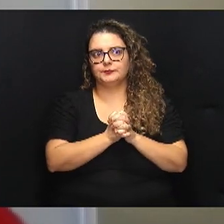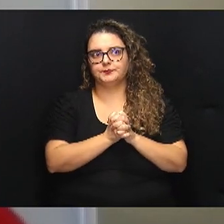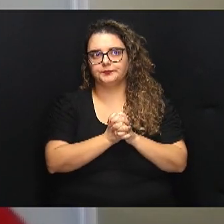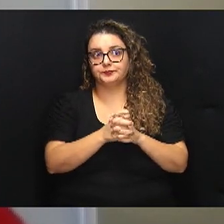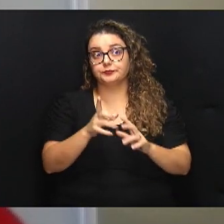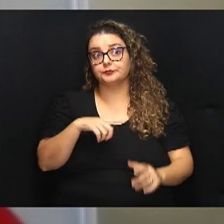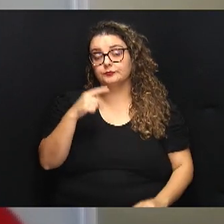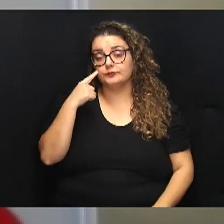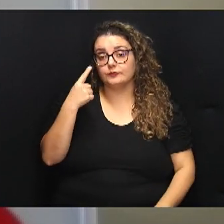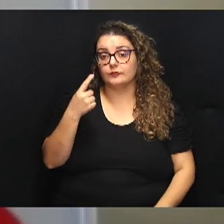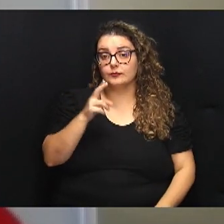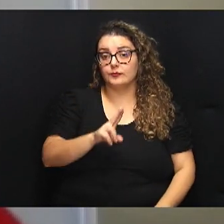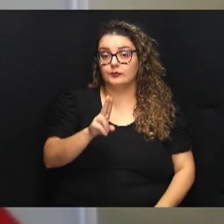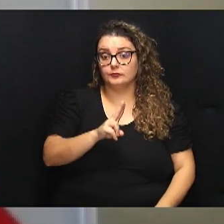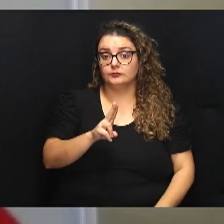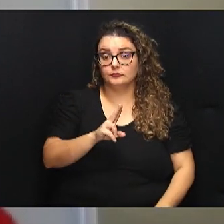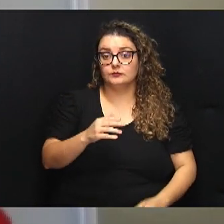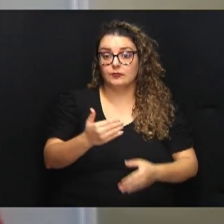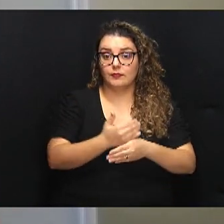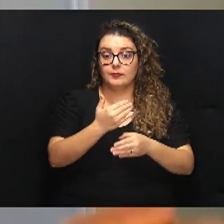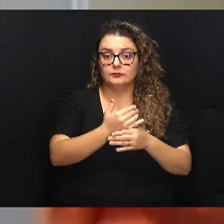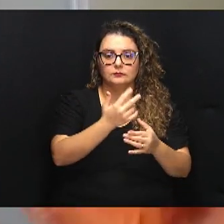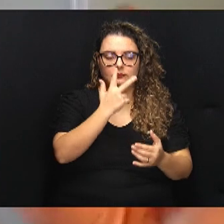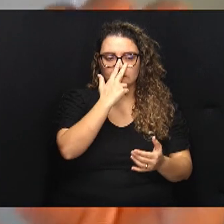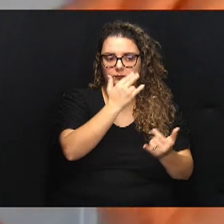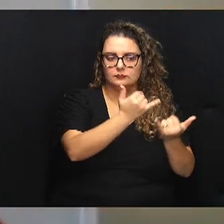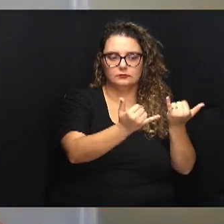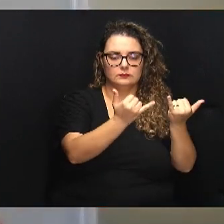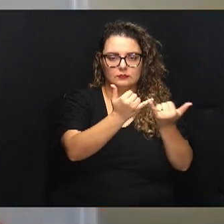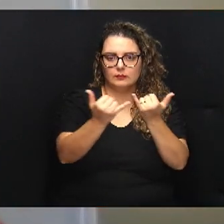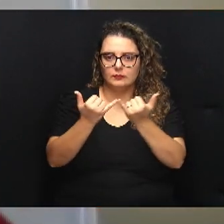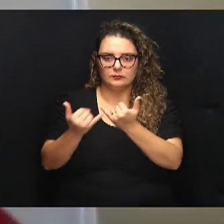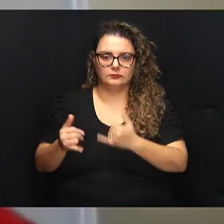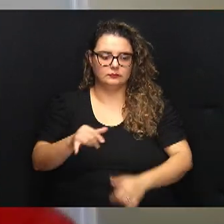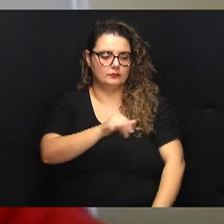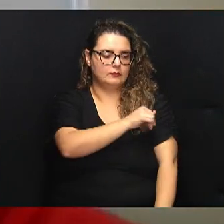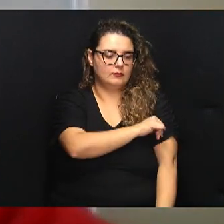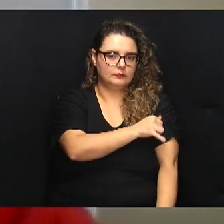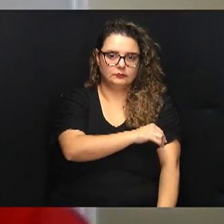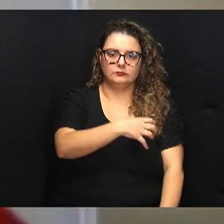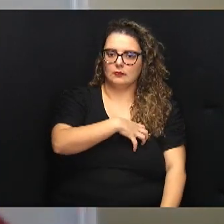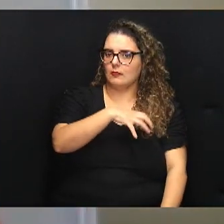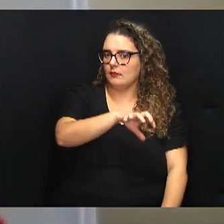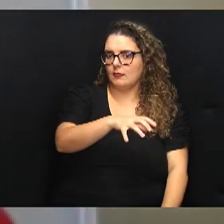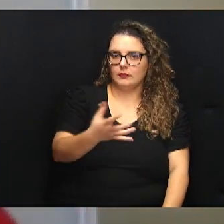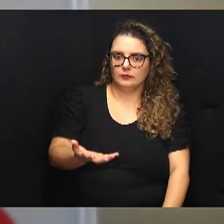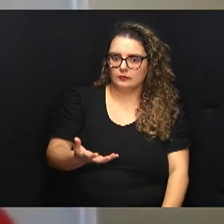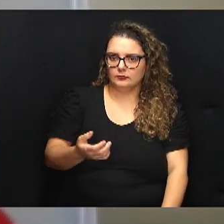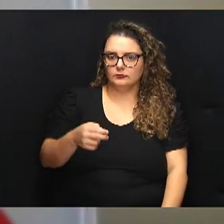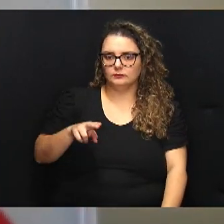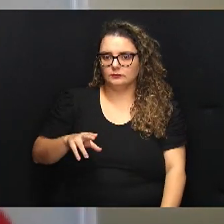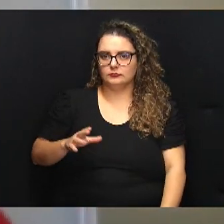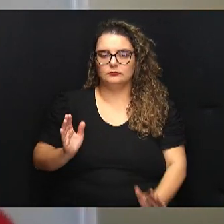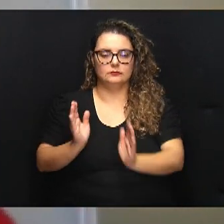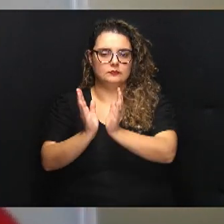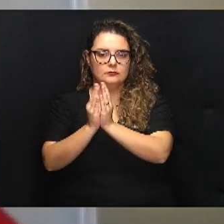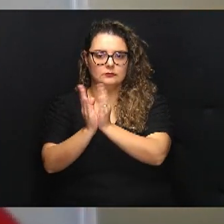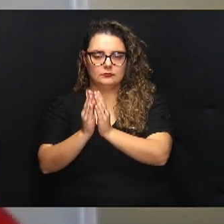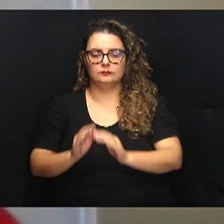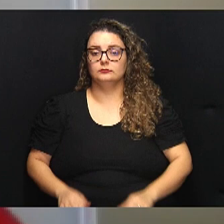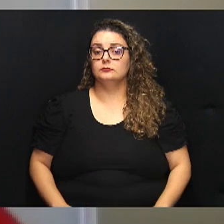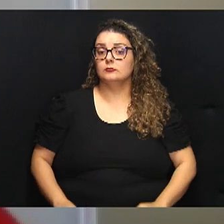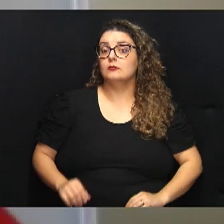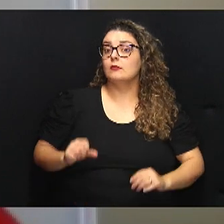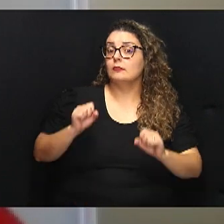intenção de implantar empreendimentos similares no Rio de Janeiro, na Bahia ou em Pernambuco, ele pode